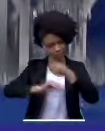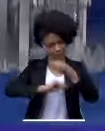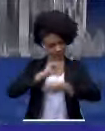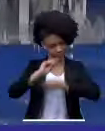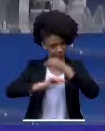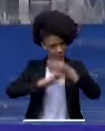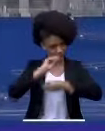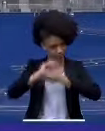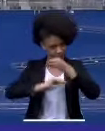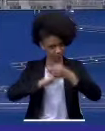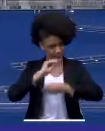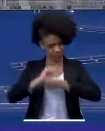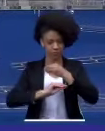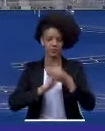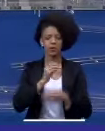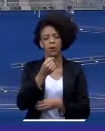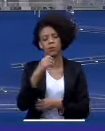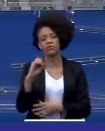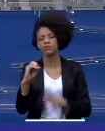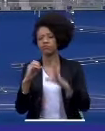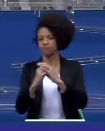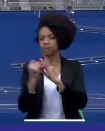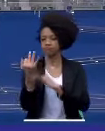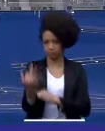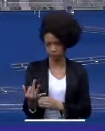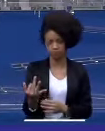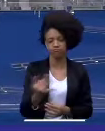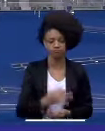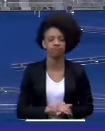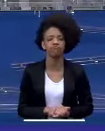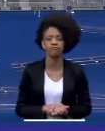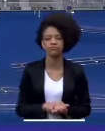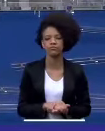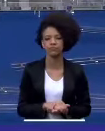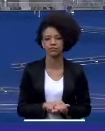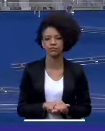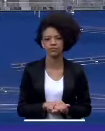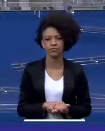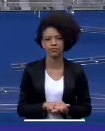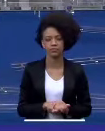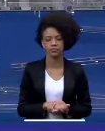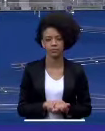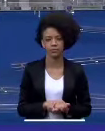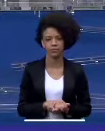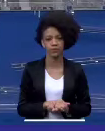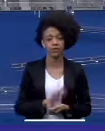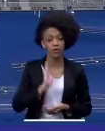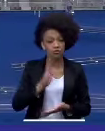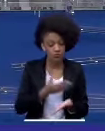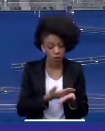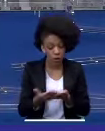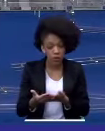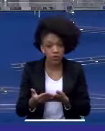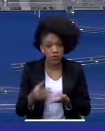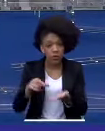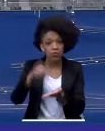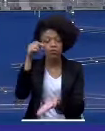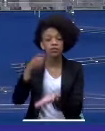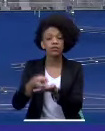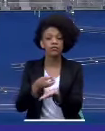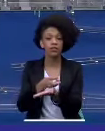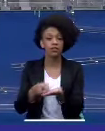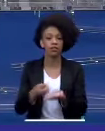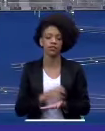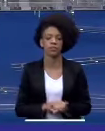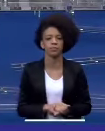globo o carregador é embaralhando 80 bolas numeradas de 01 a 80 já começou o sorteio da